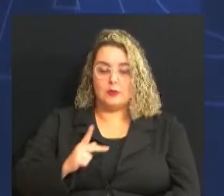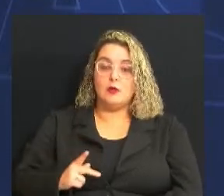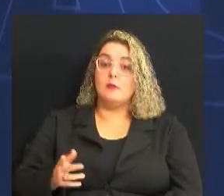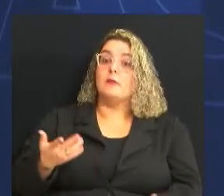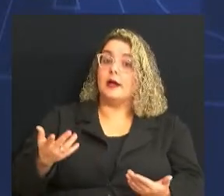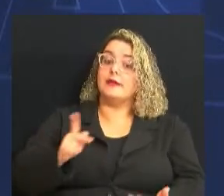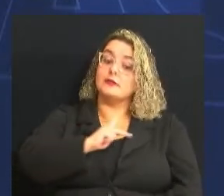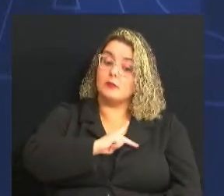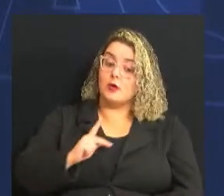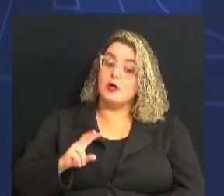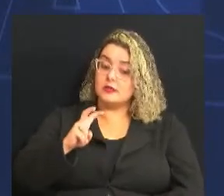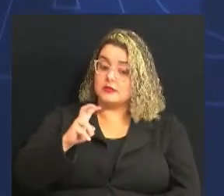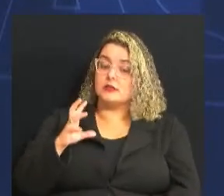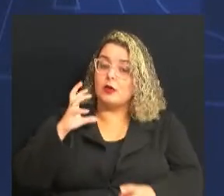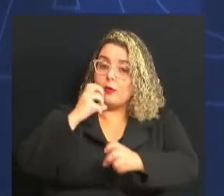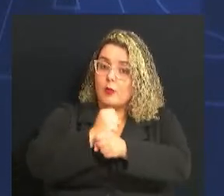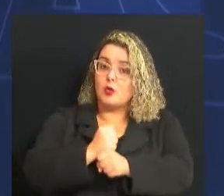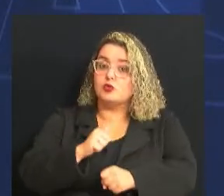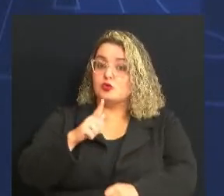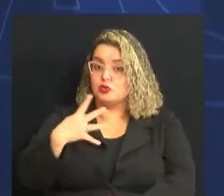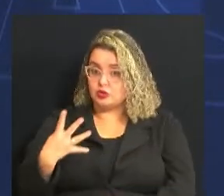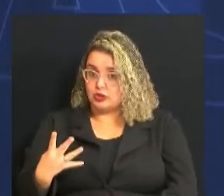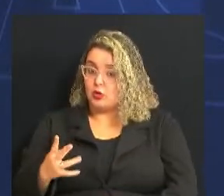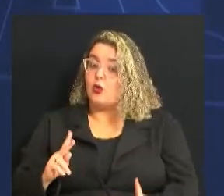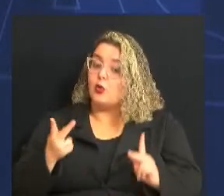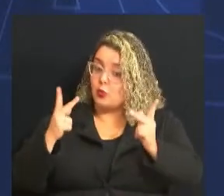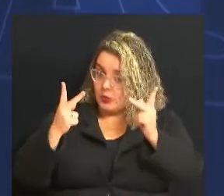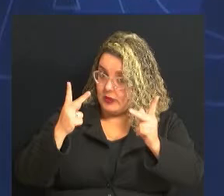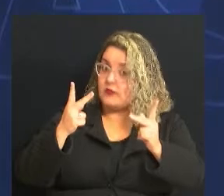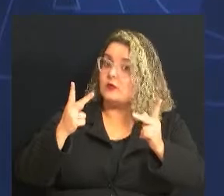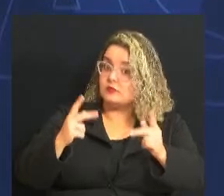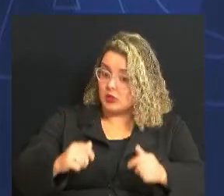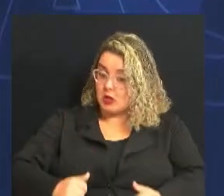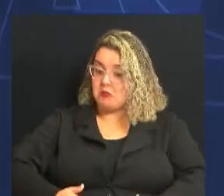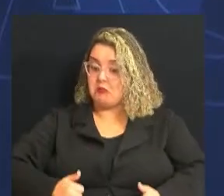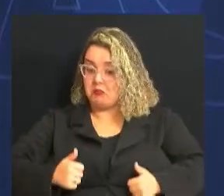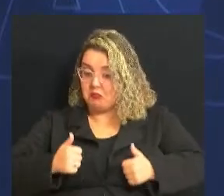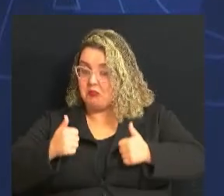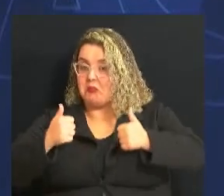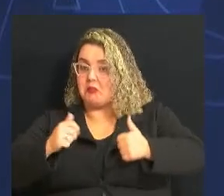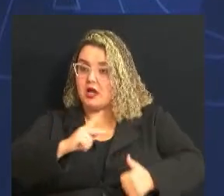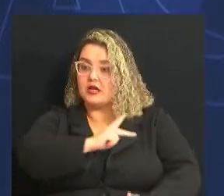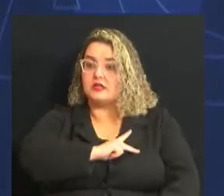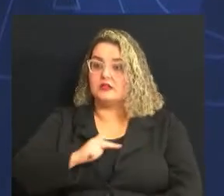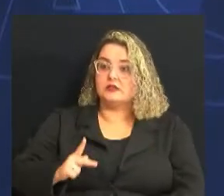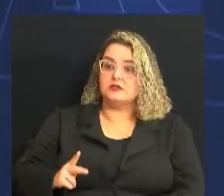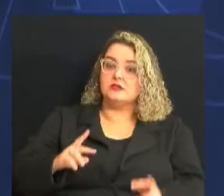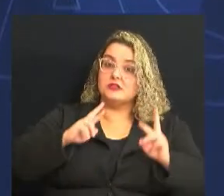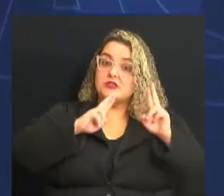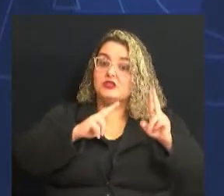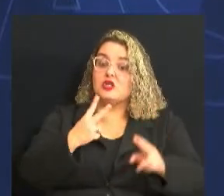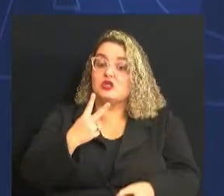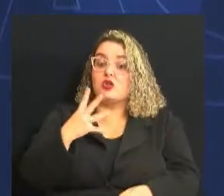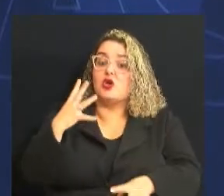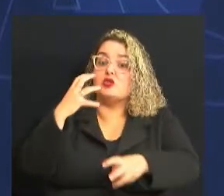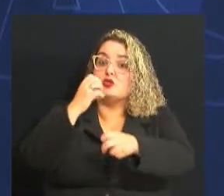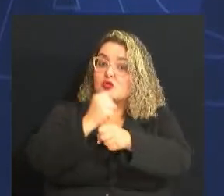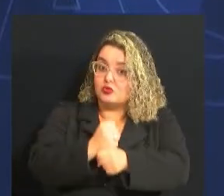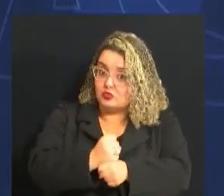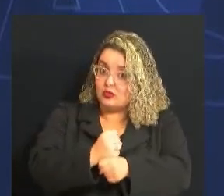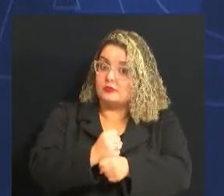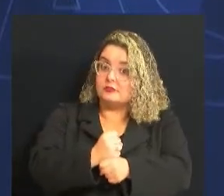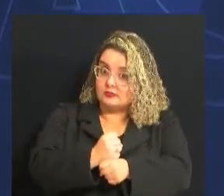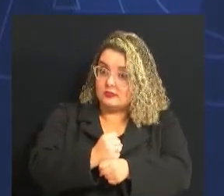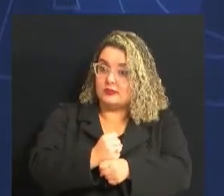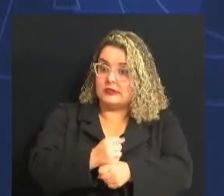5 pontos do G4 e uma vitória dá muito a moral. Faz a Ponte dormir hoje a 2 pontos e pressiona o